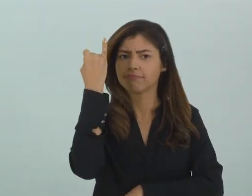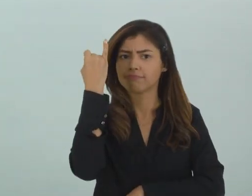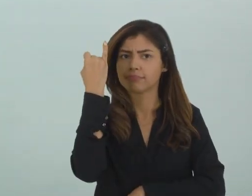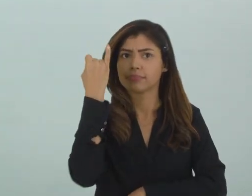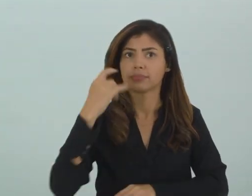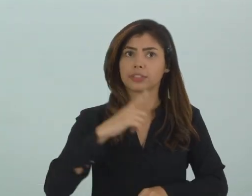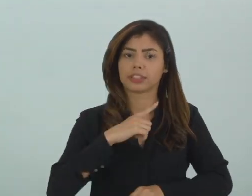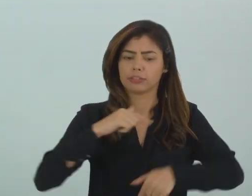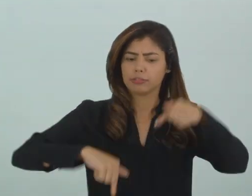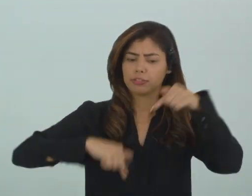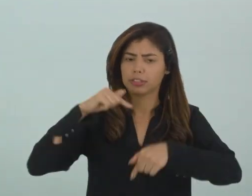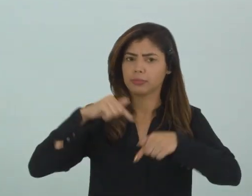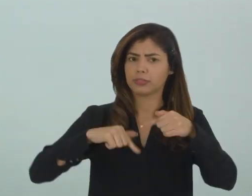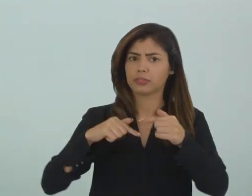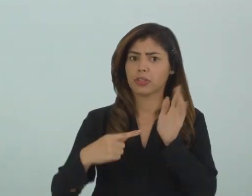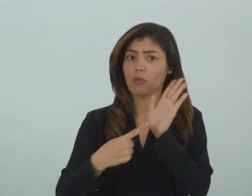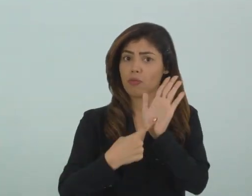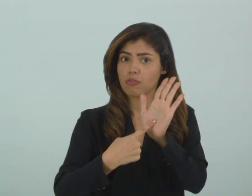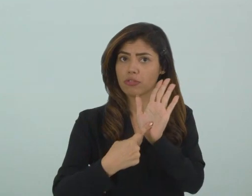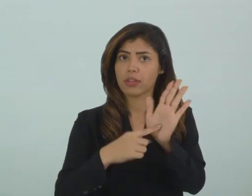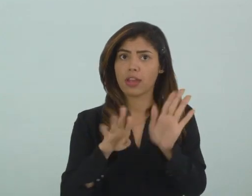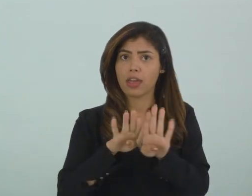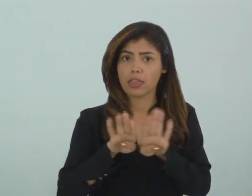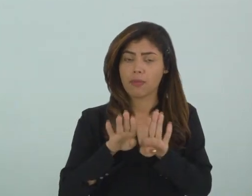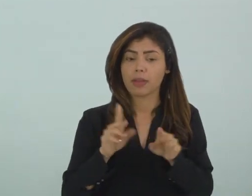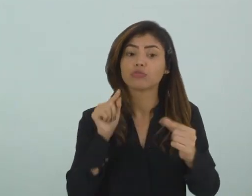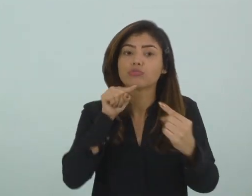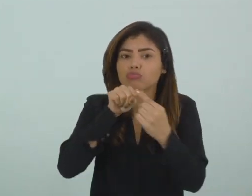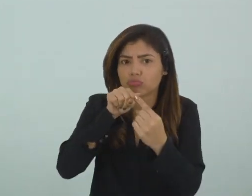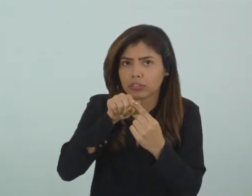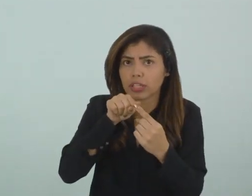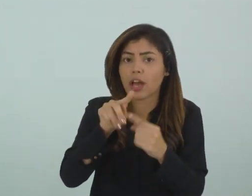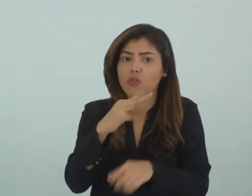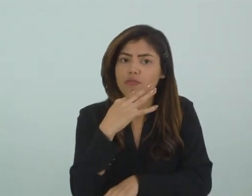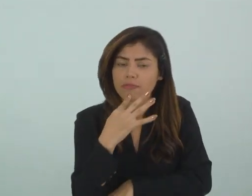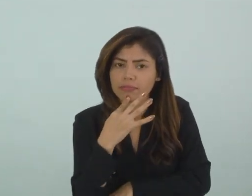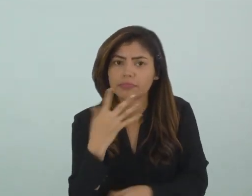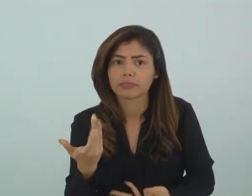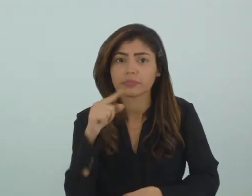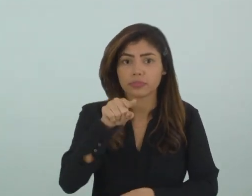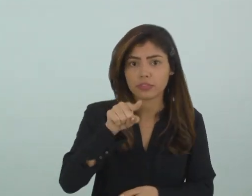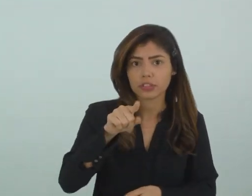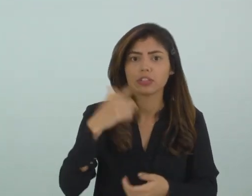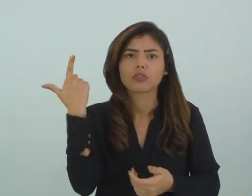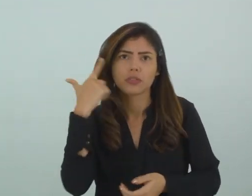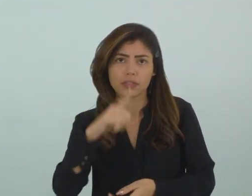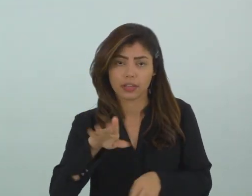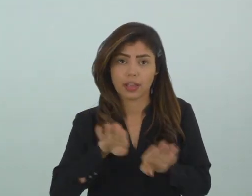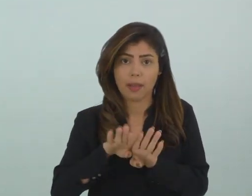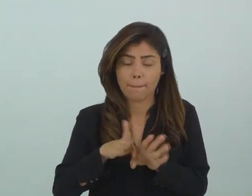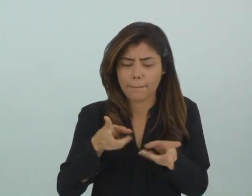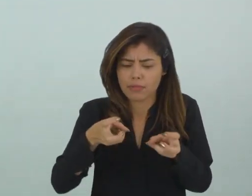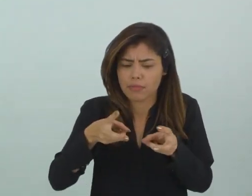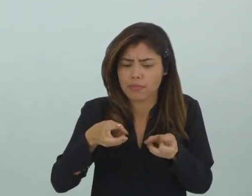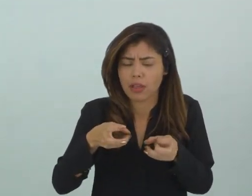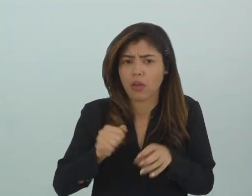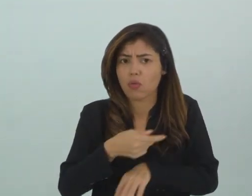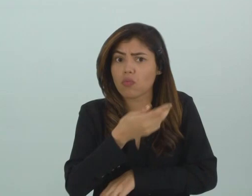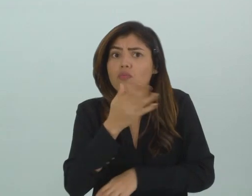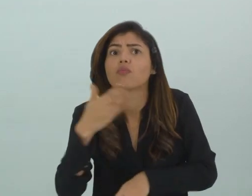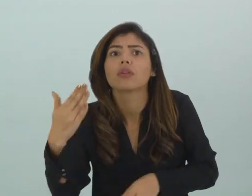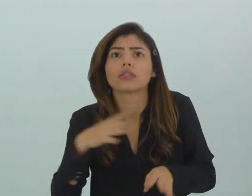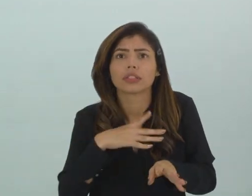elementos químicos que estão presentes, que a gente tem mais contato, que a gente conhece, para que vocês consigam perceber o quanto